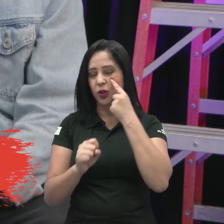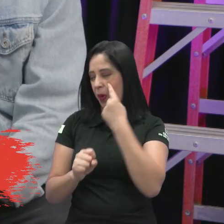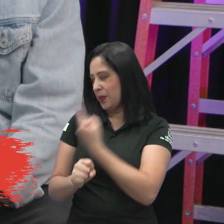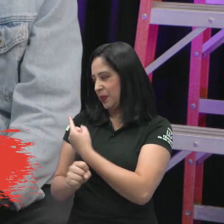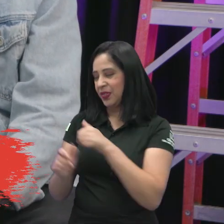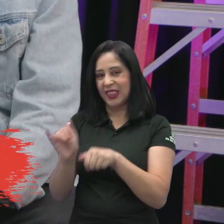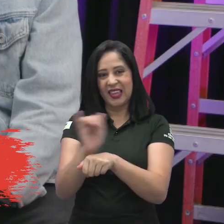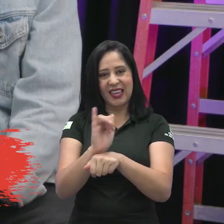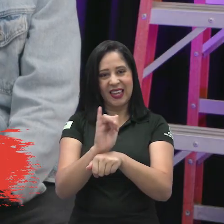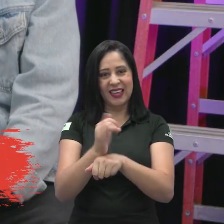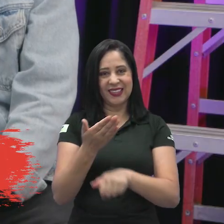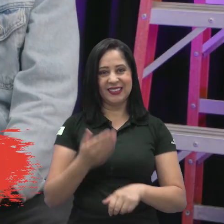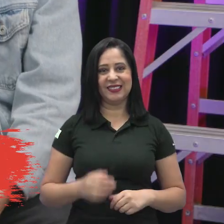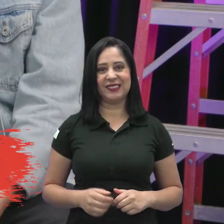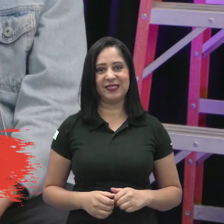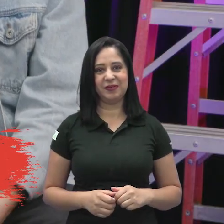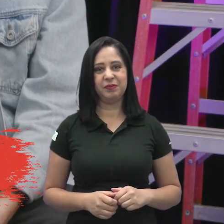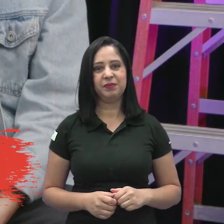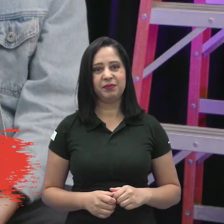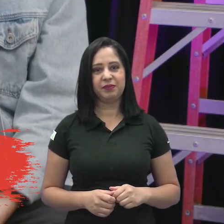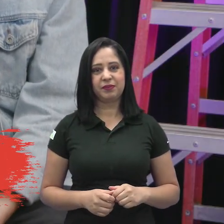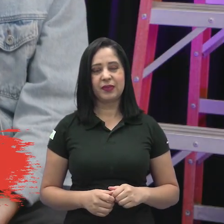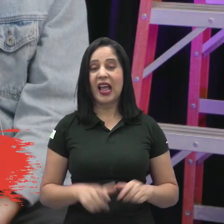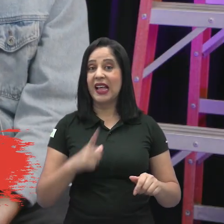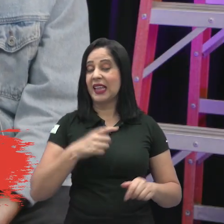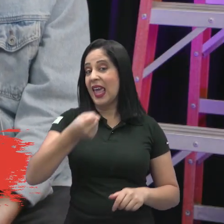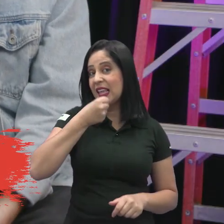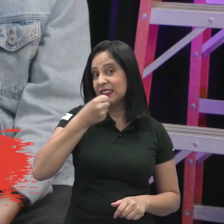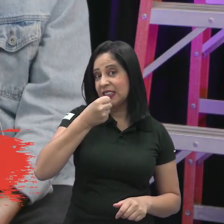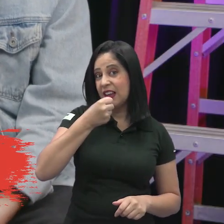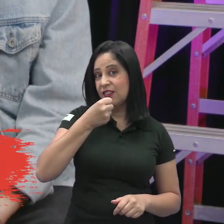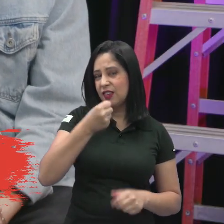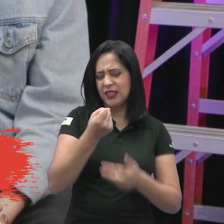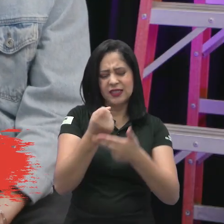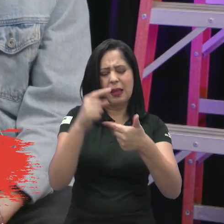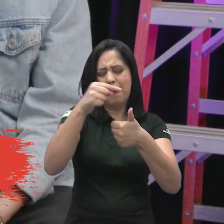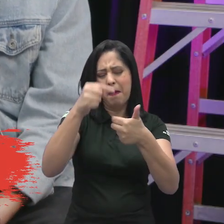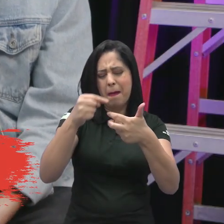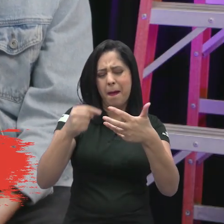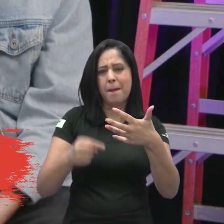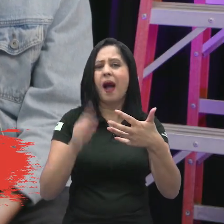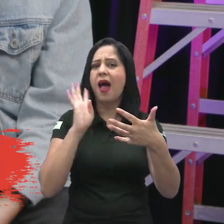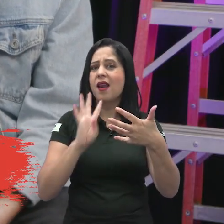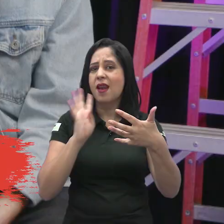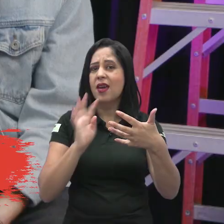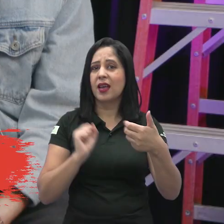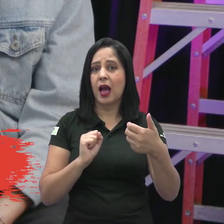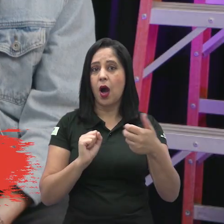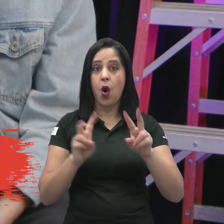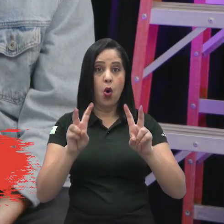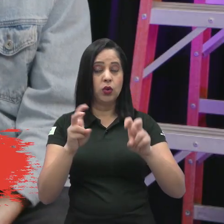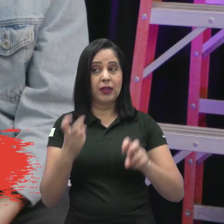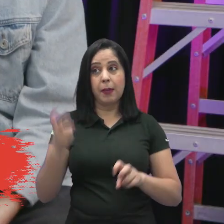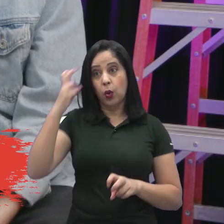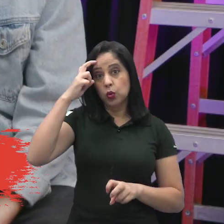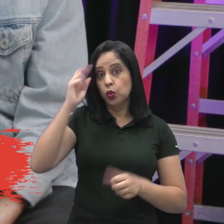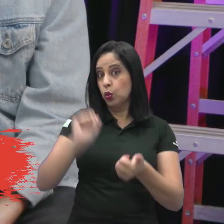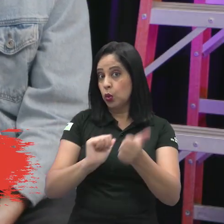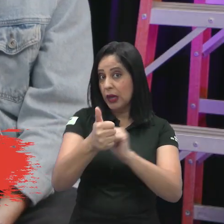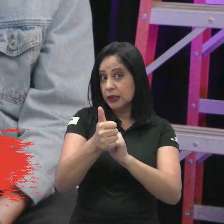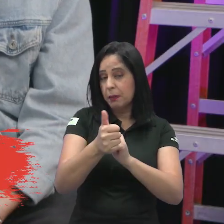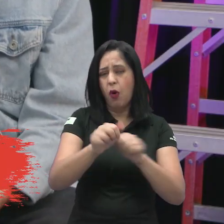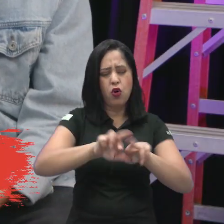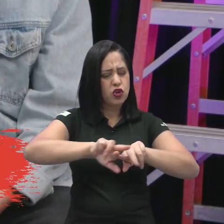buscar lá no YouTube, @TV Câmara SJC. Tem entrevista, reportagem, muita coisa legal, não só de cultura, tem esportes